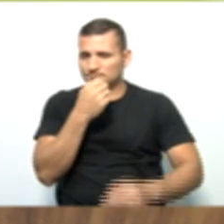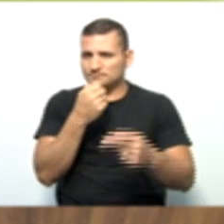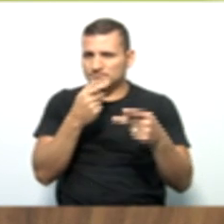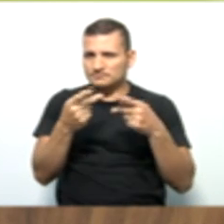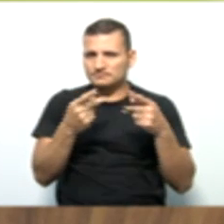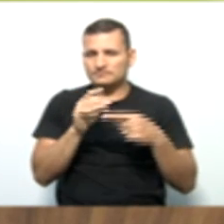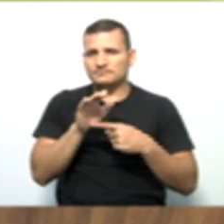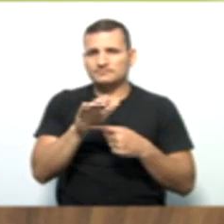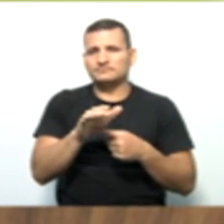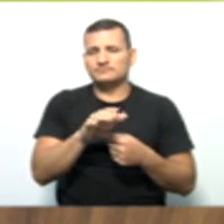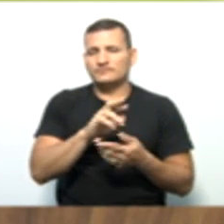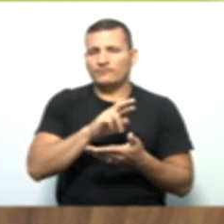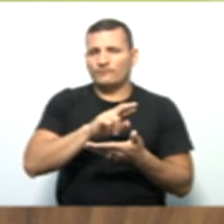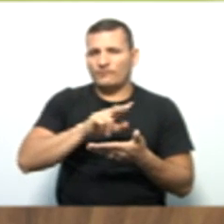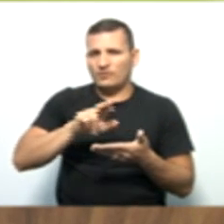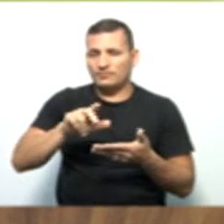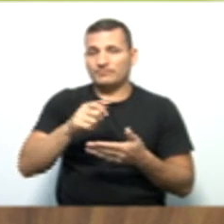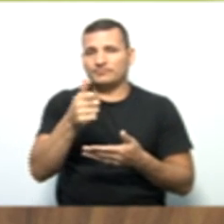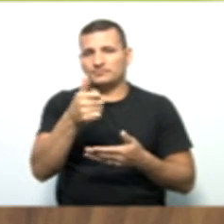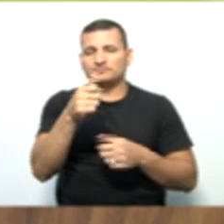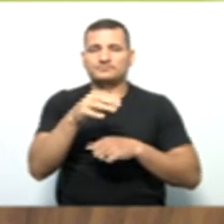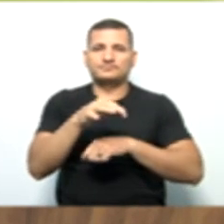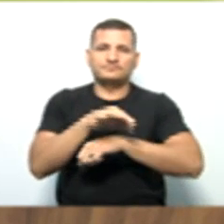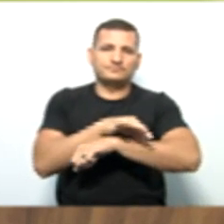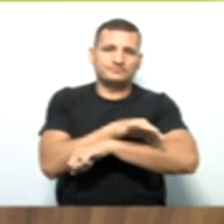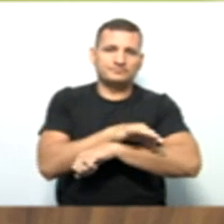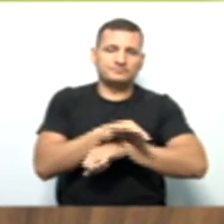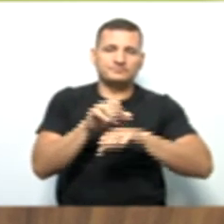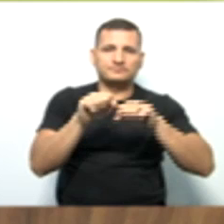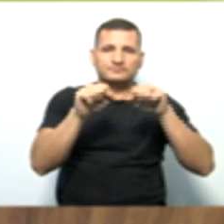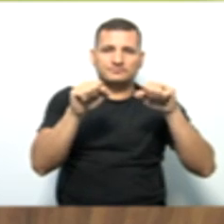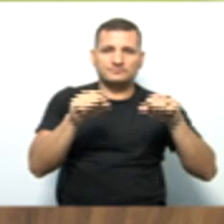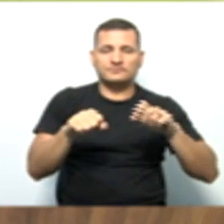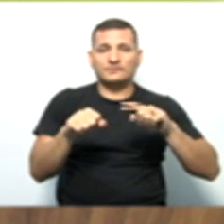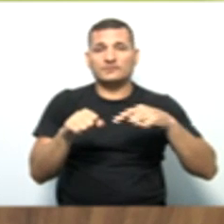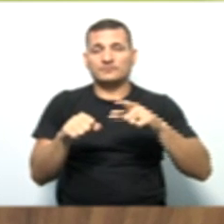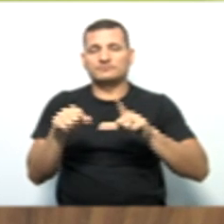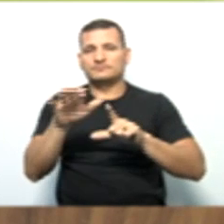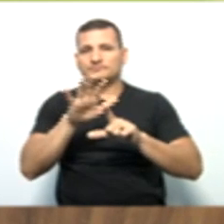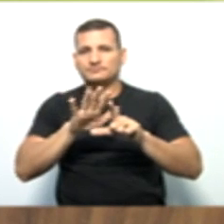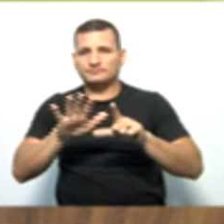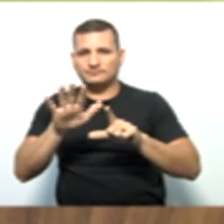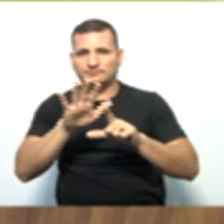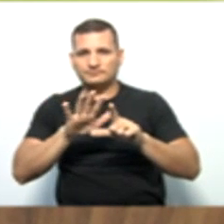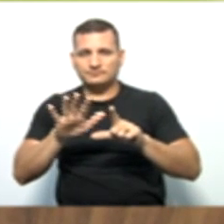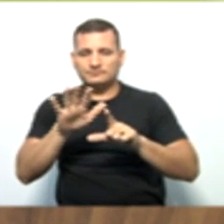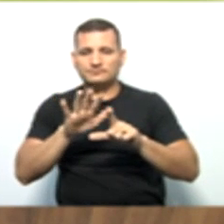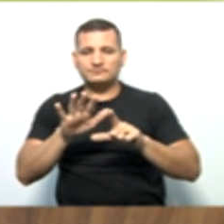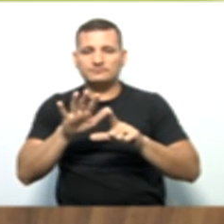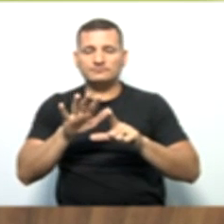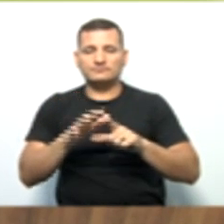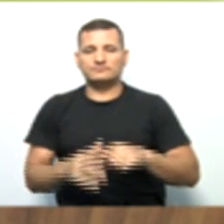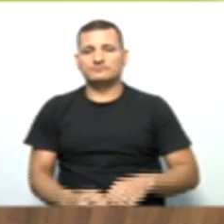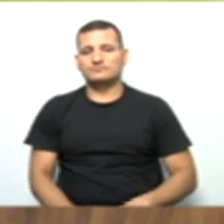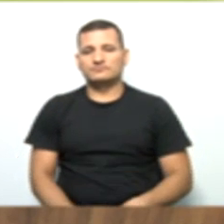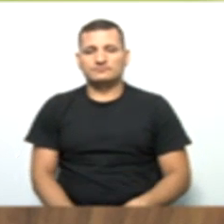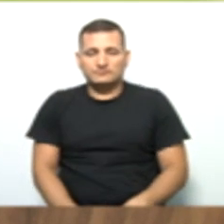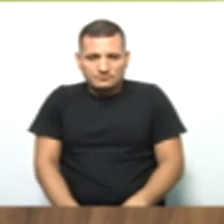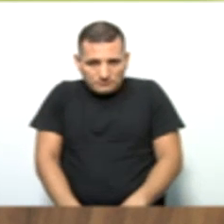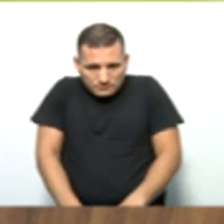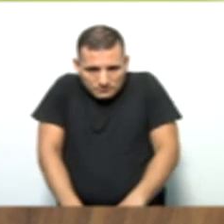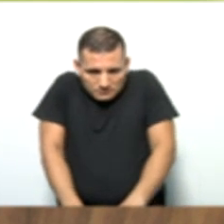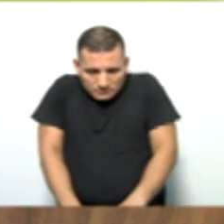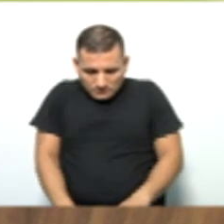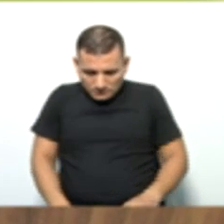diferentes. Primeiro, a arquitetura de sistema, depois as interfaces que conectam o software aos usuários finais. Né? Mesma